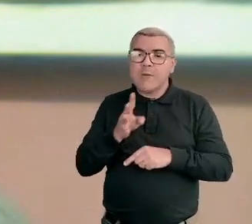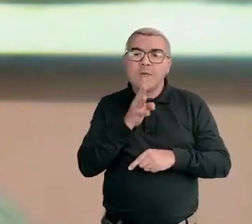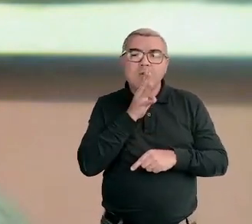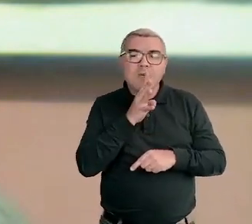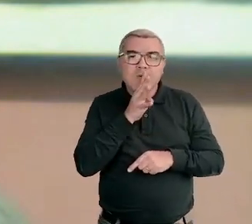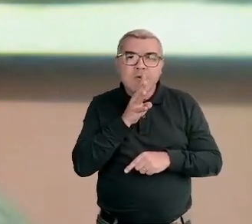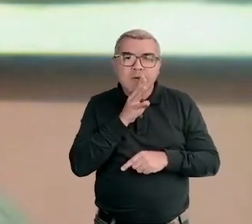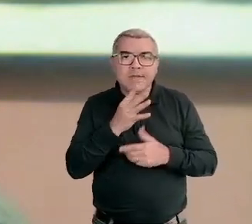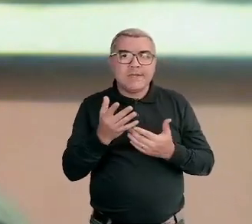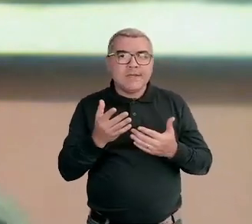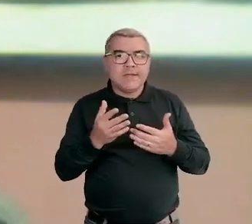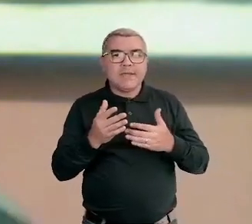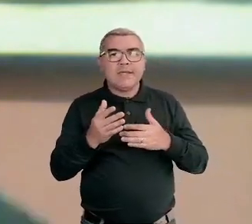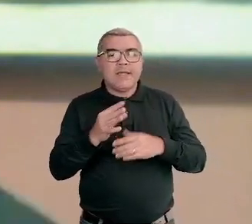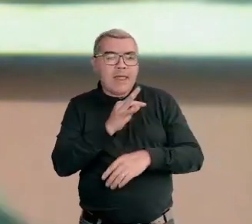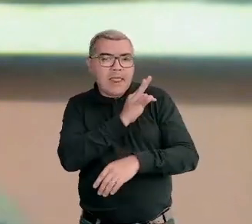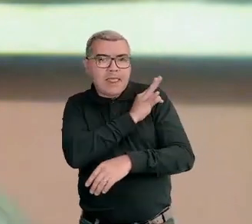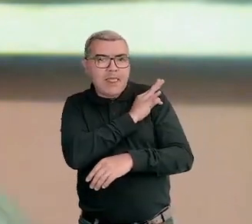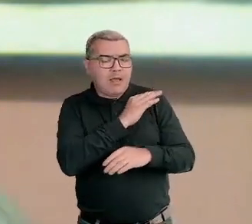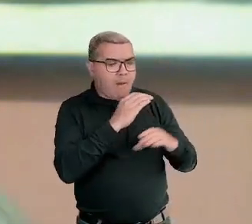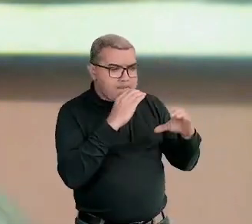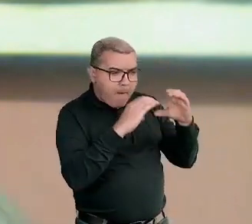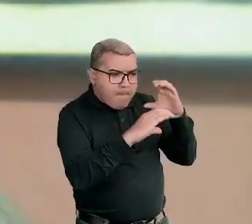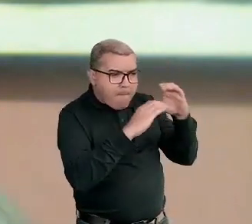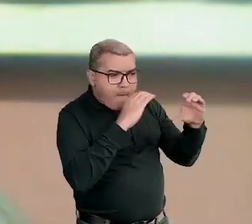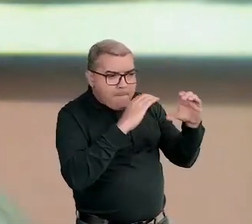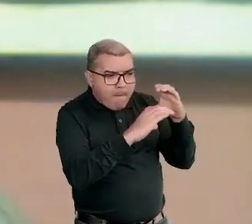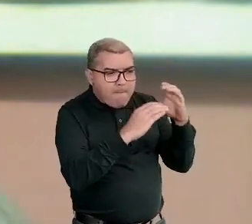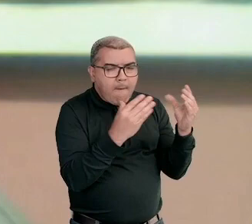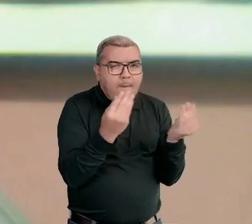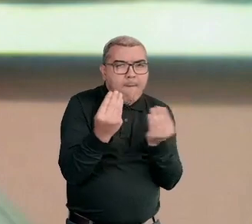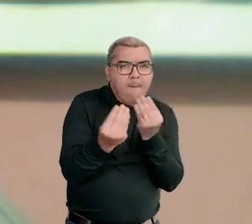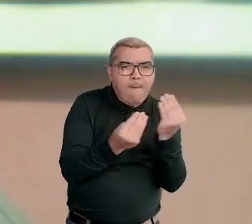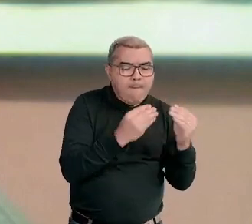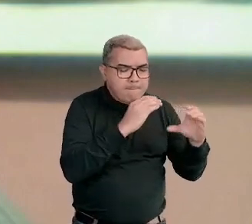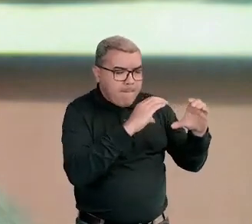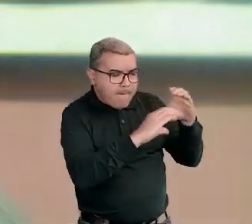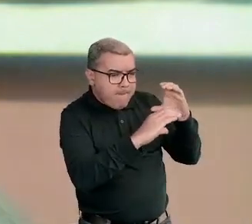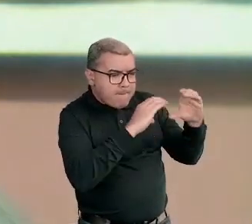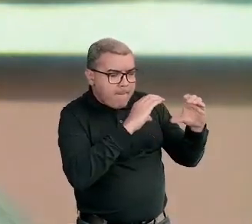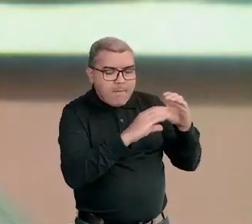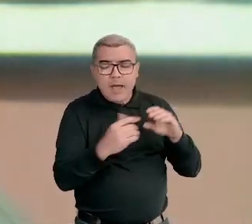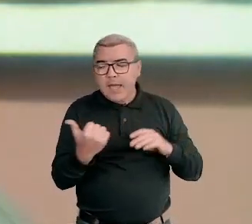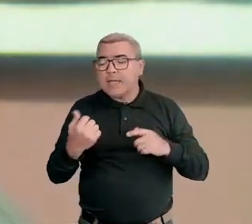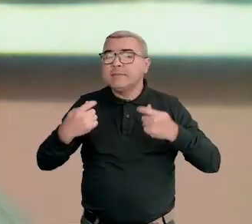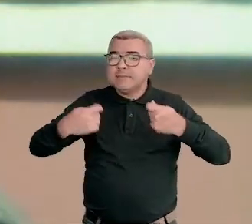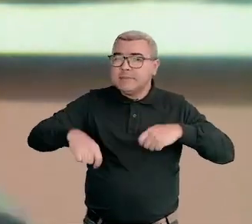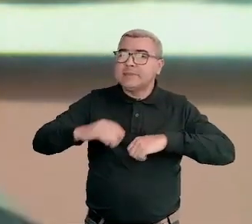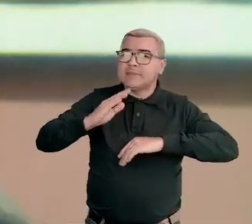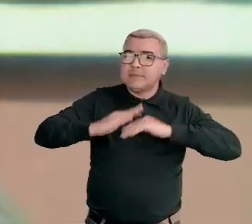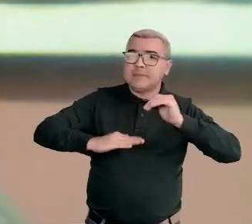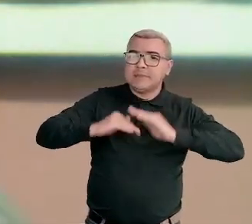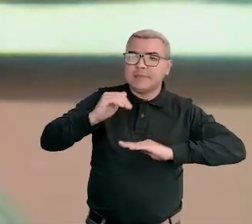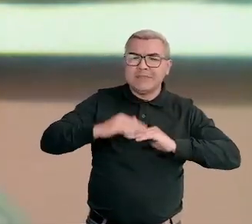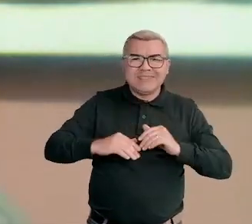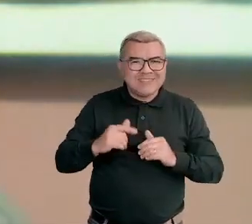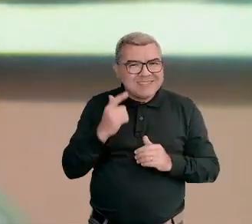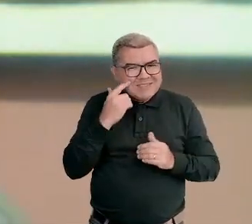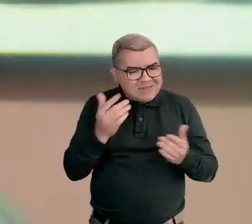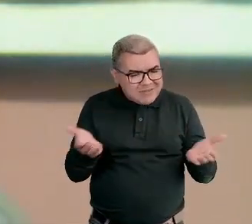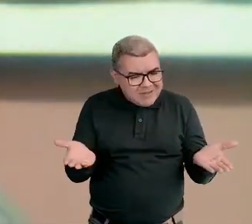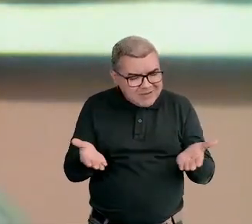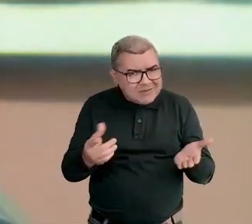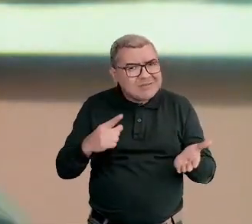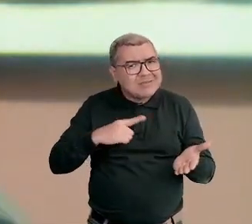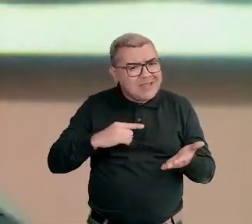técnicas de comunicação. O médico tem que saber se comunicar, Né? A gente viu agora, né, a